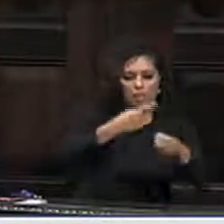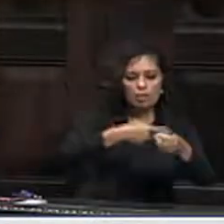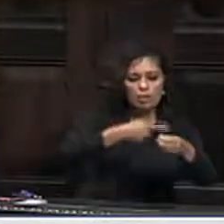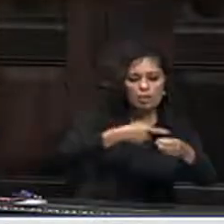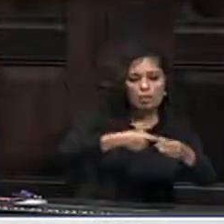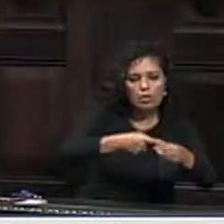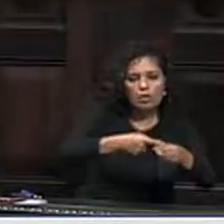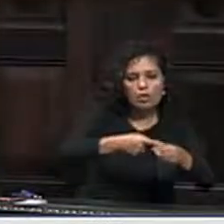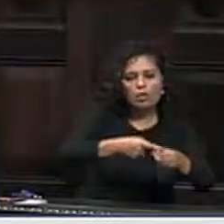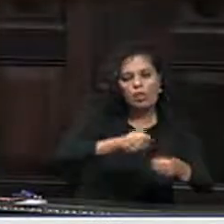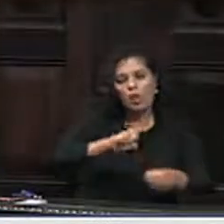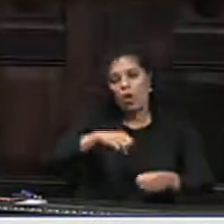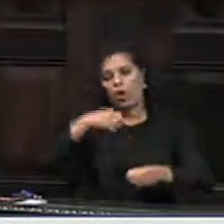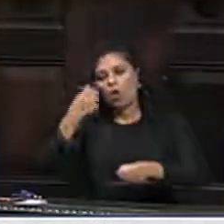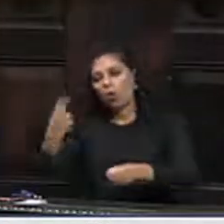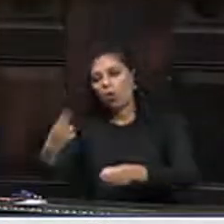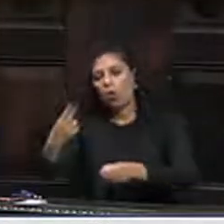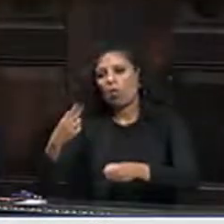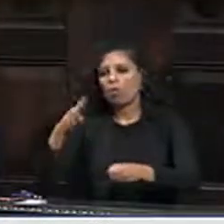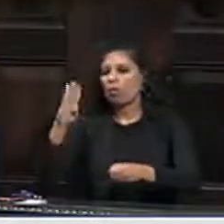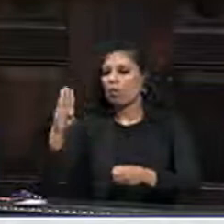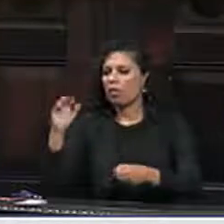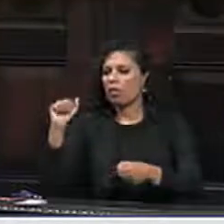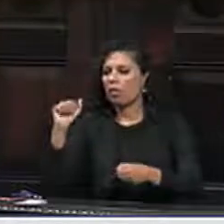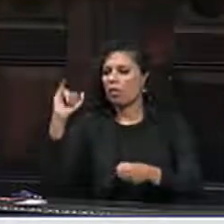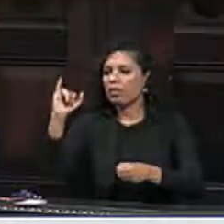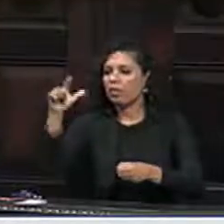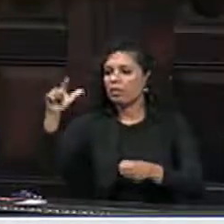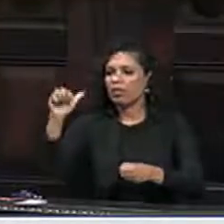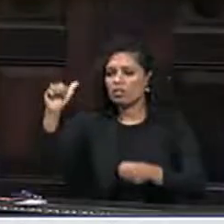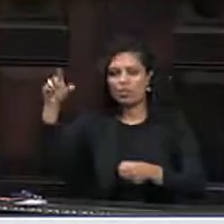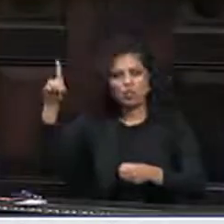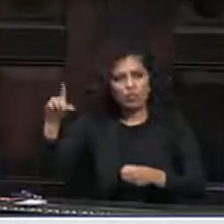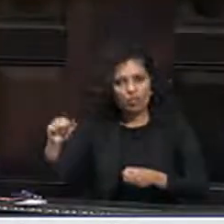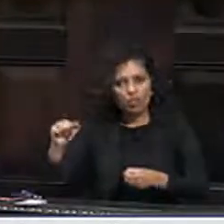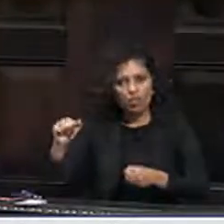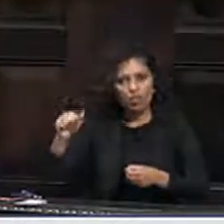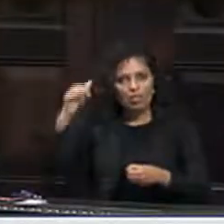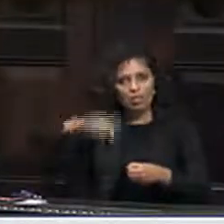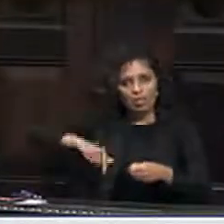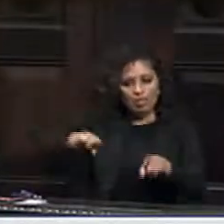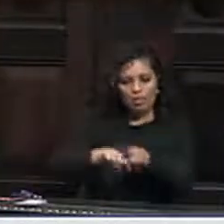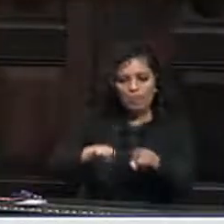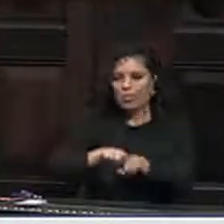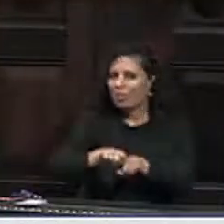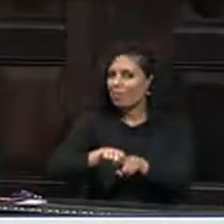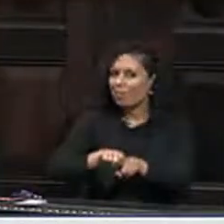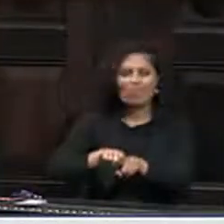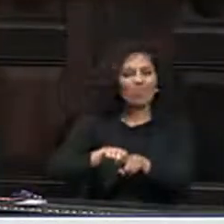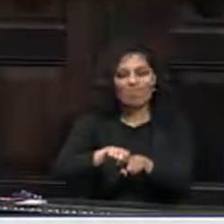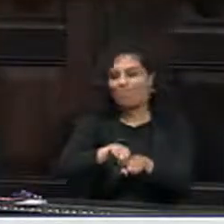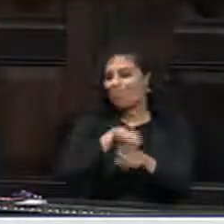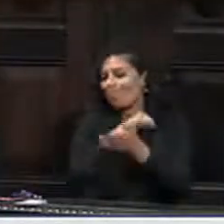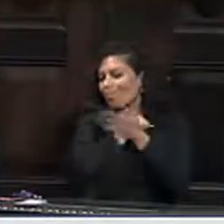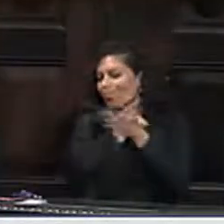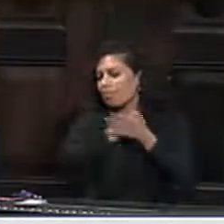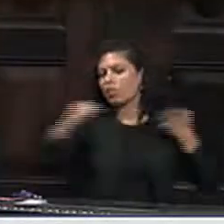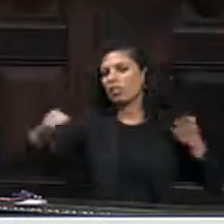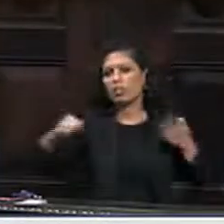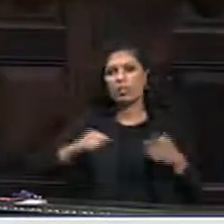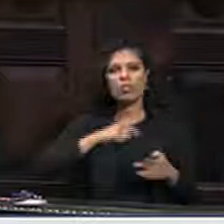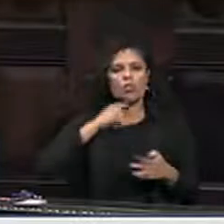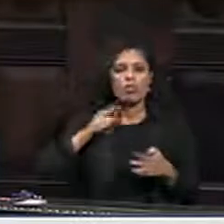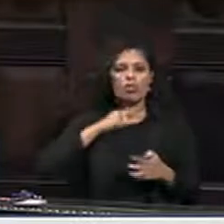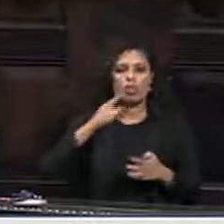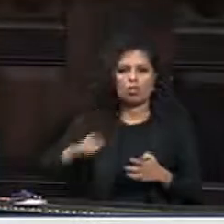nossa Baixada Fluminense. E também nas próprias ruas da cidade do Rio